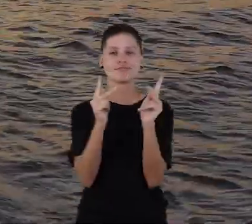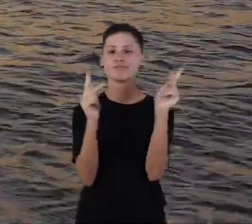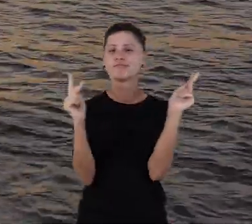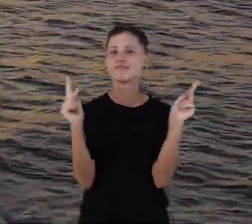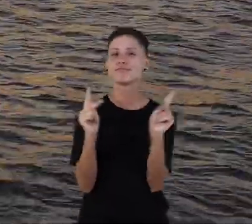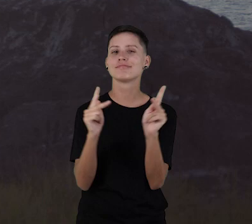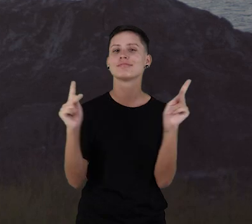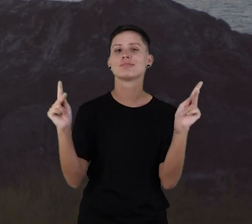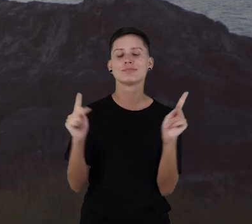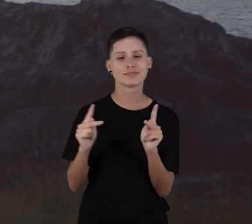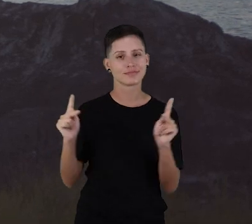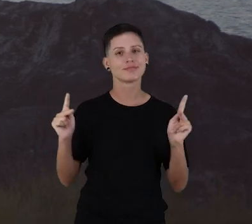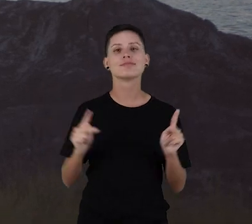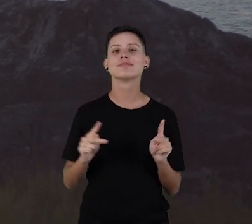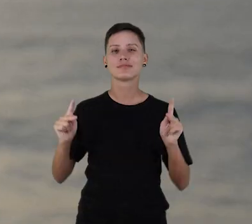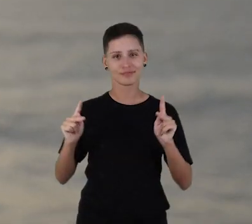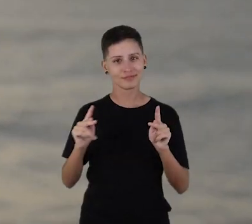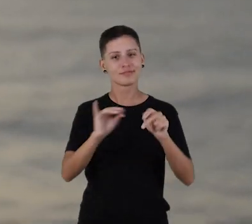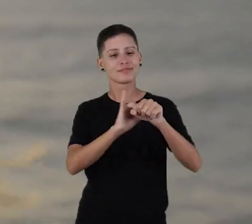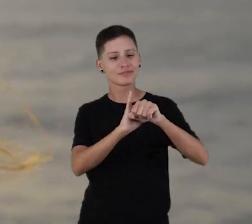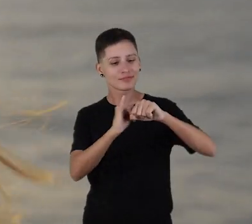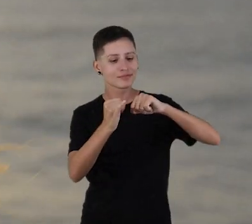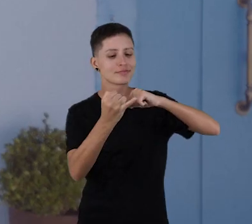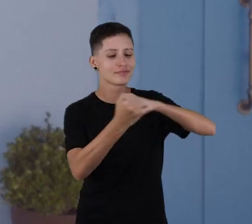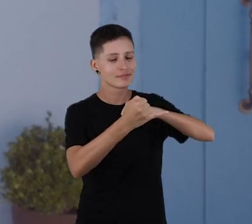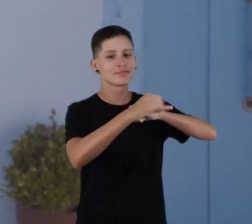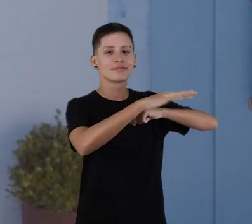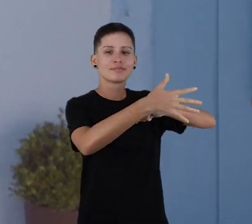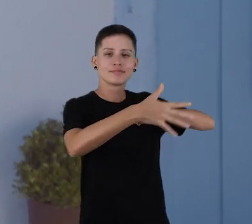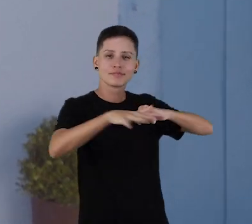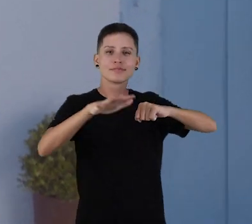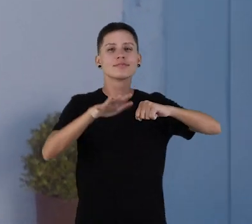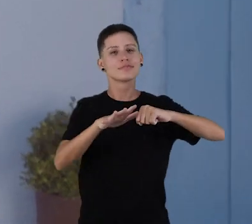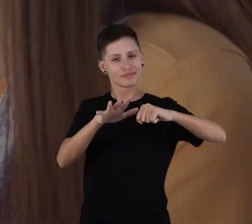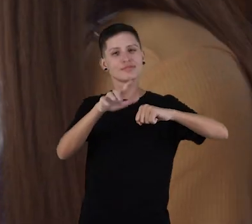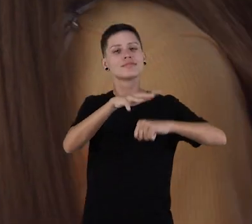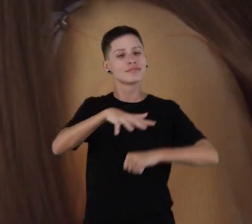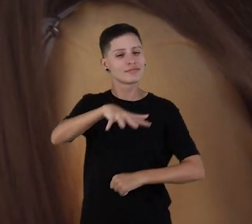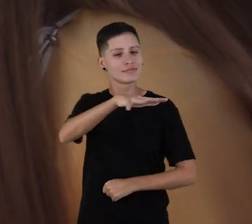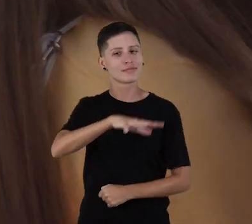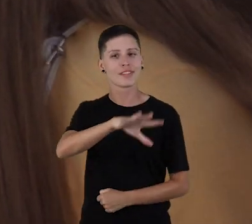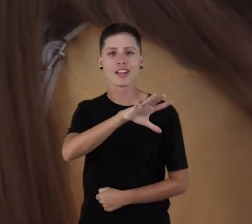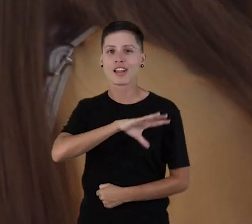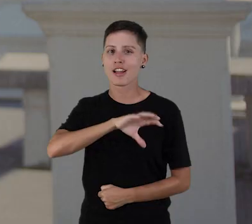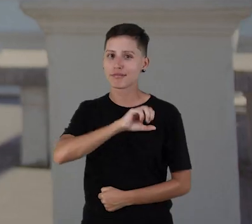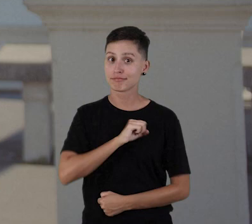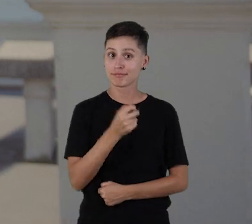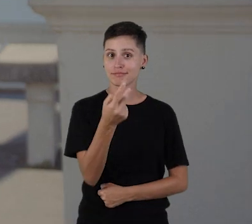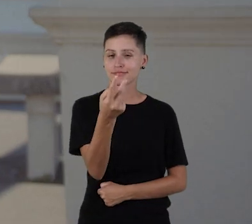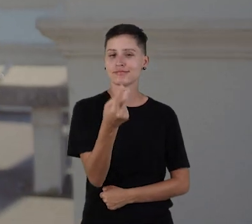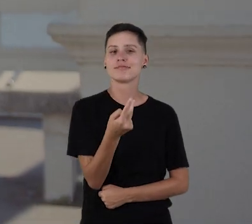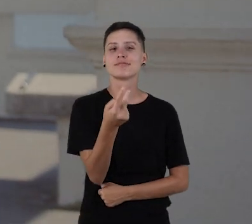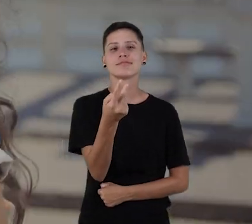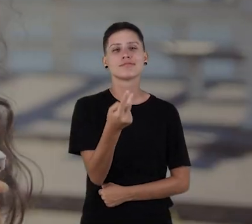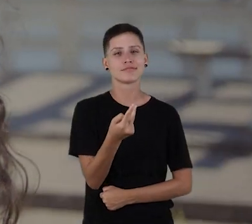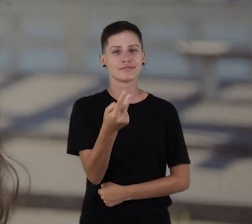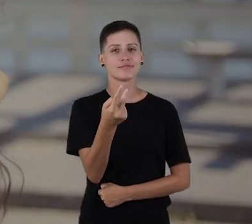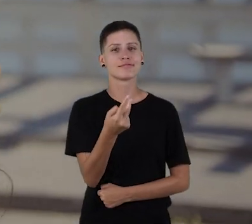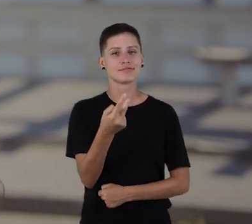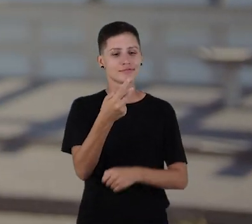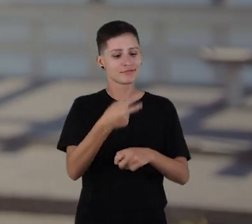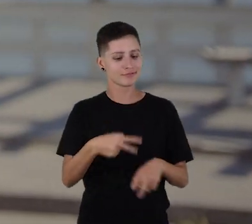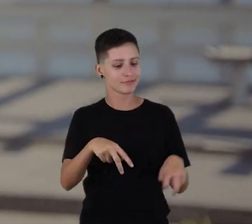acalma o que me faltou. Onde se encontra o amor, estamos você